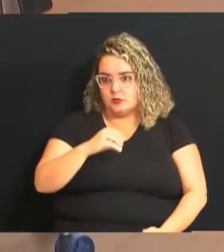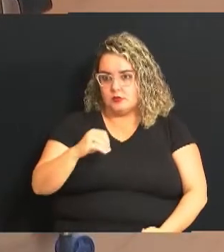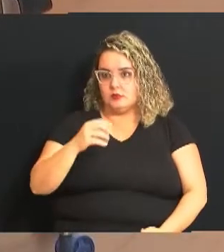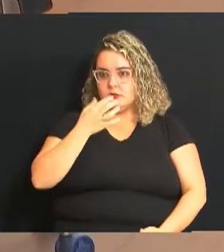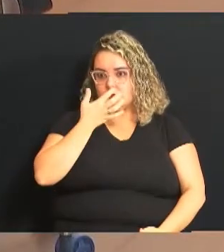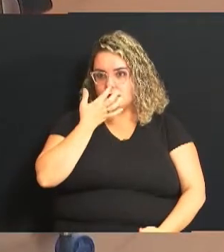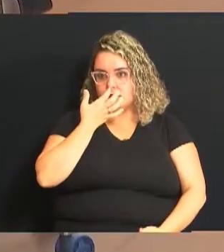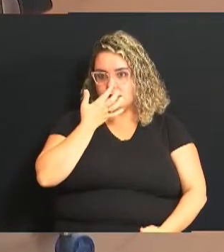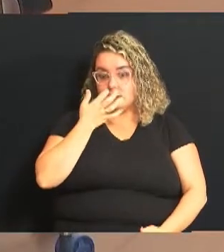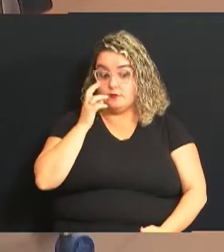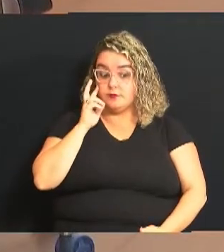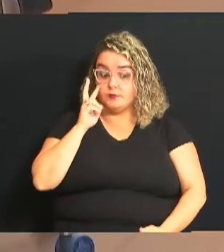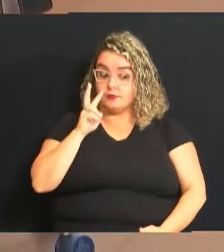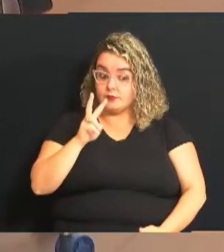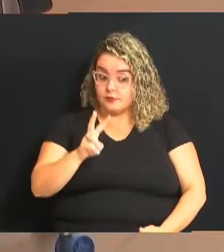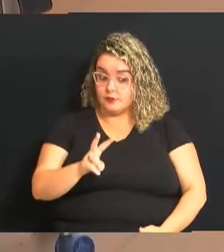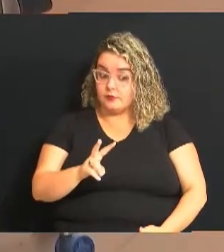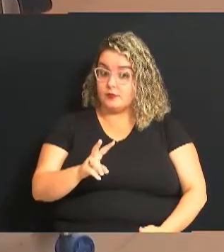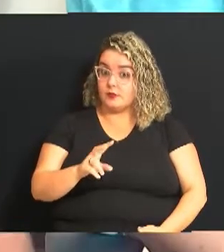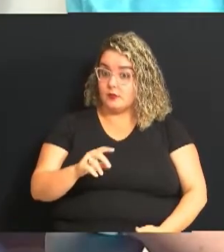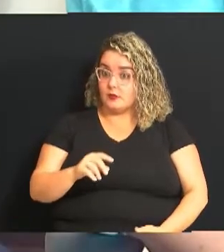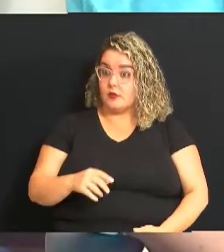uma situação, foi onde que ele